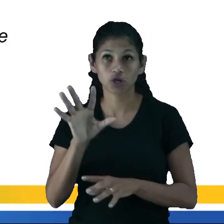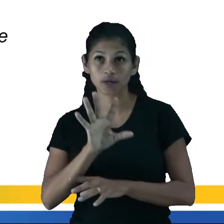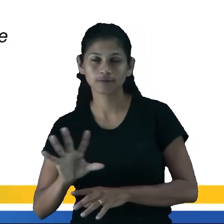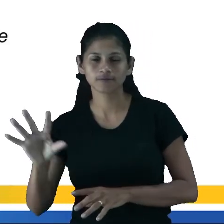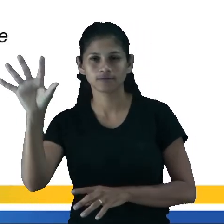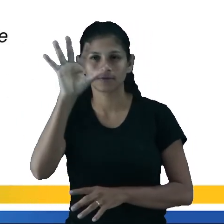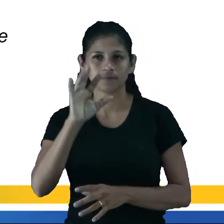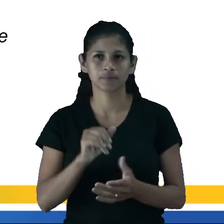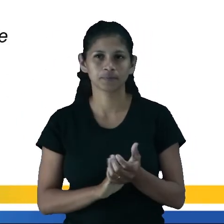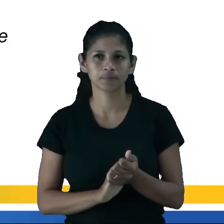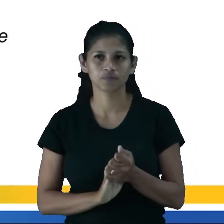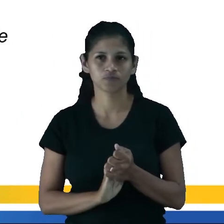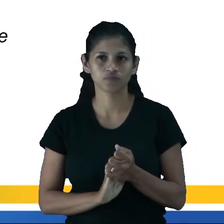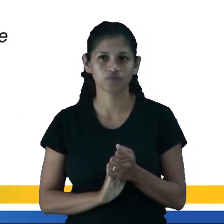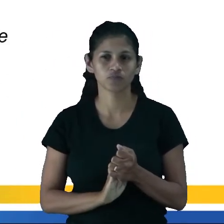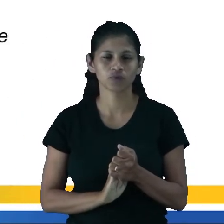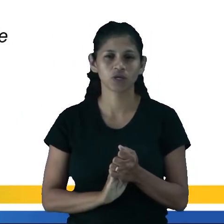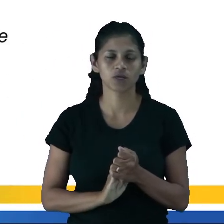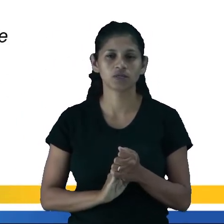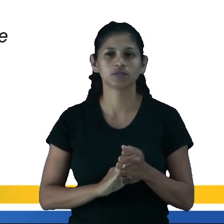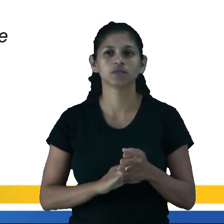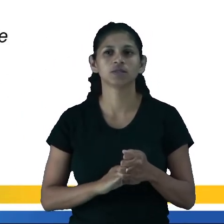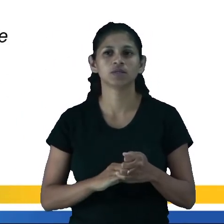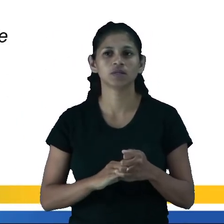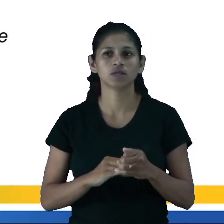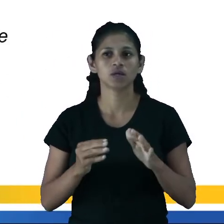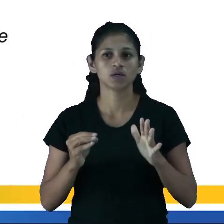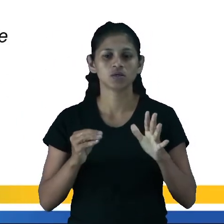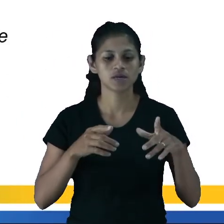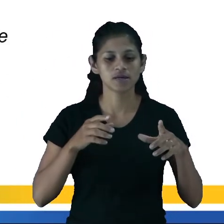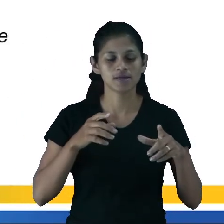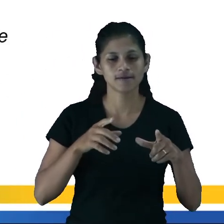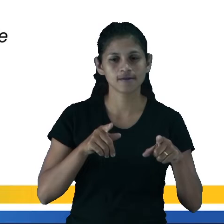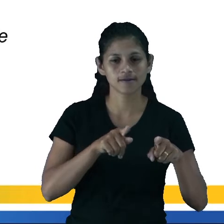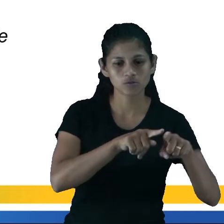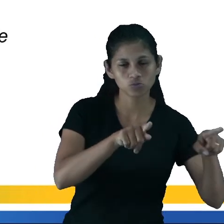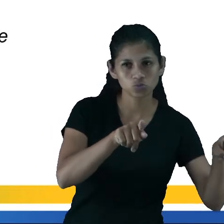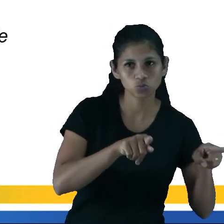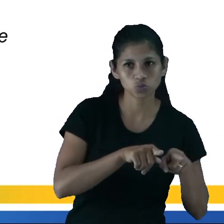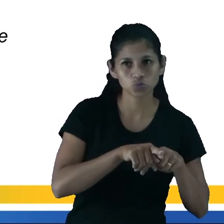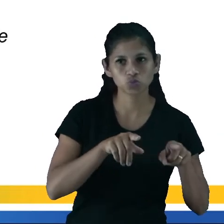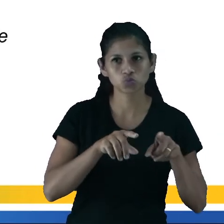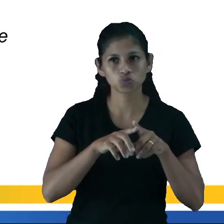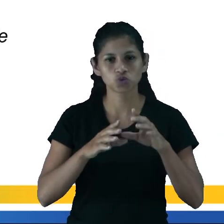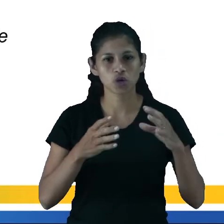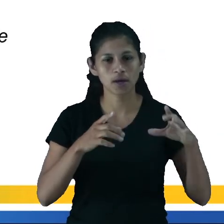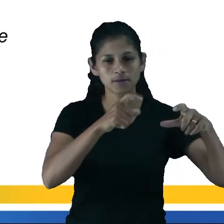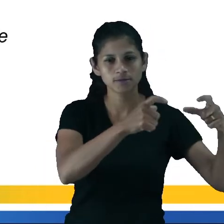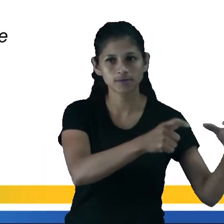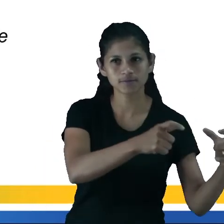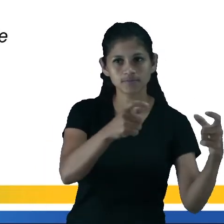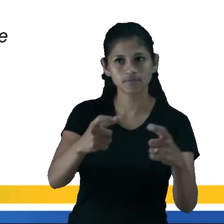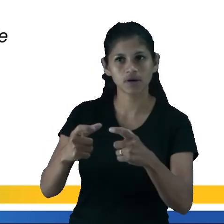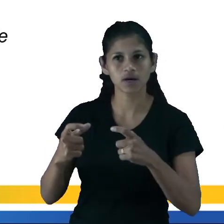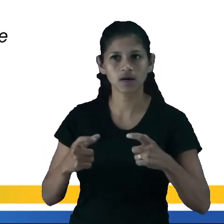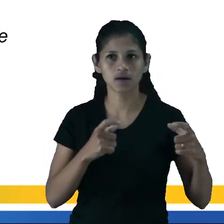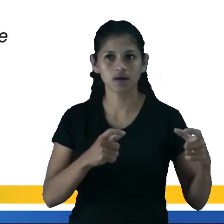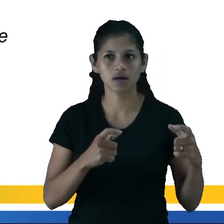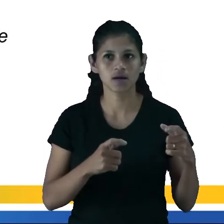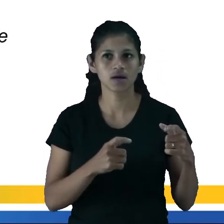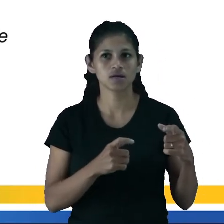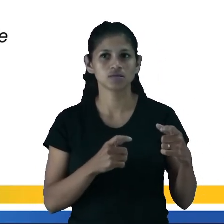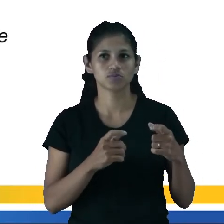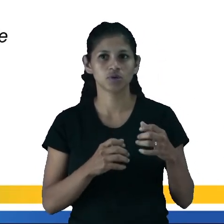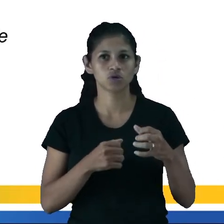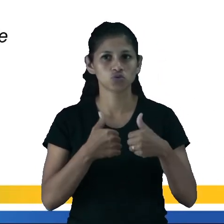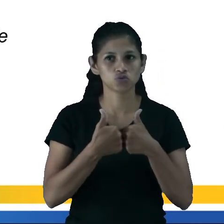Dedicar espaço exclusivo para o transporte coletivo nas vias públicas, sistemas de bicicletas compartilhadas para facilitar o acesso a esse